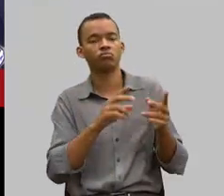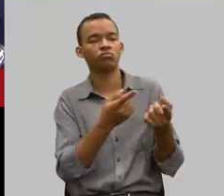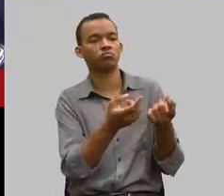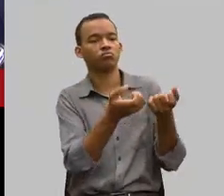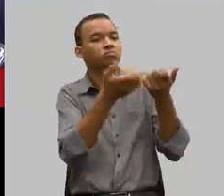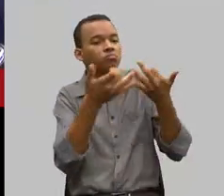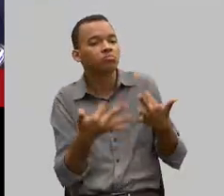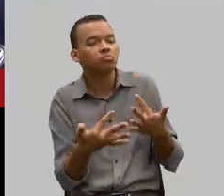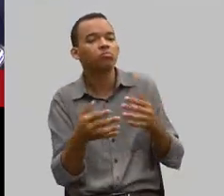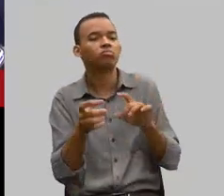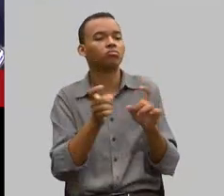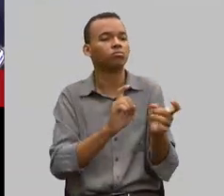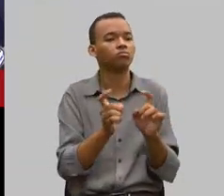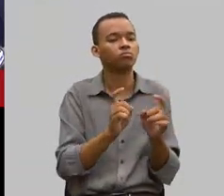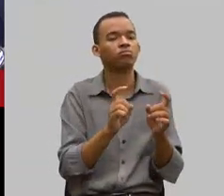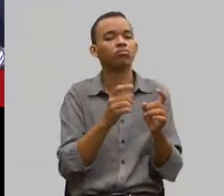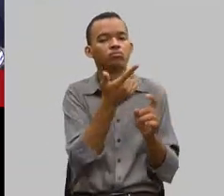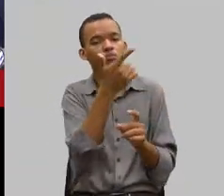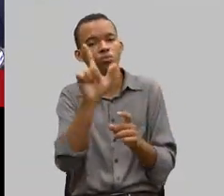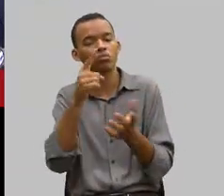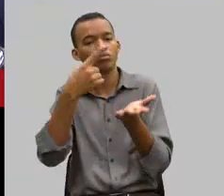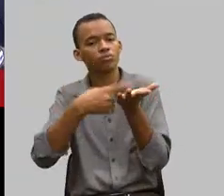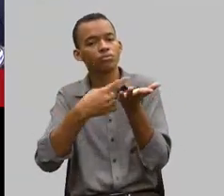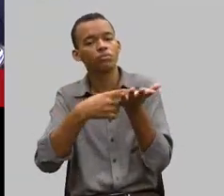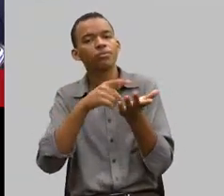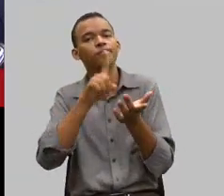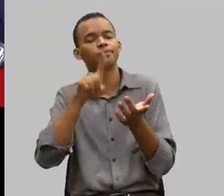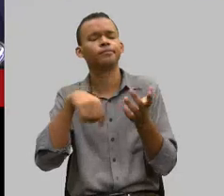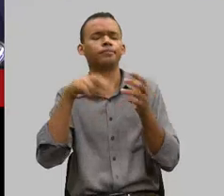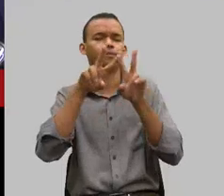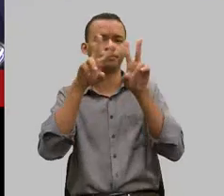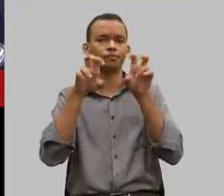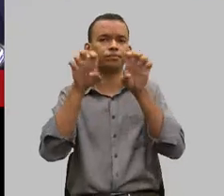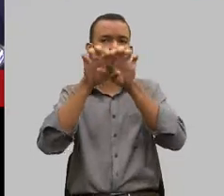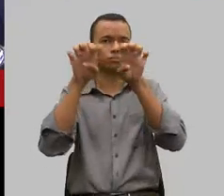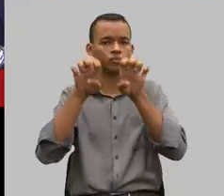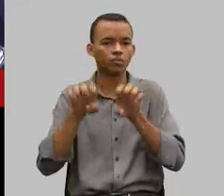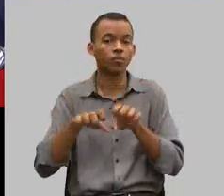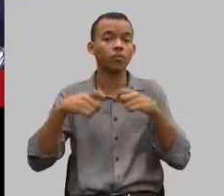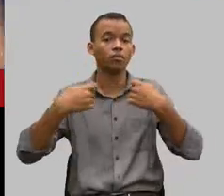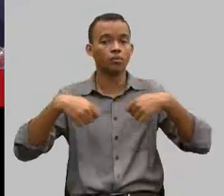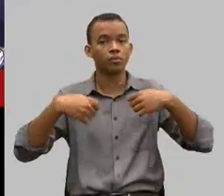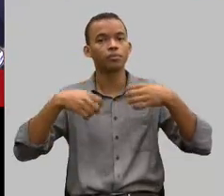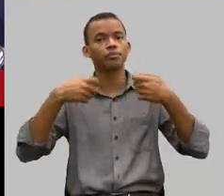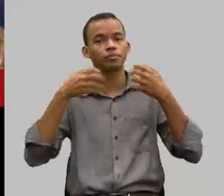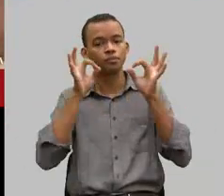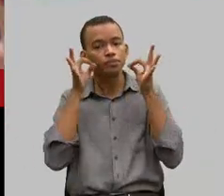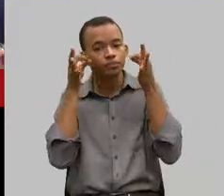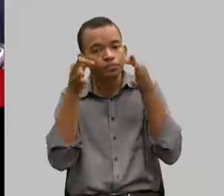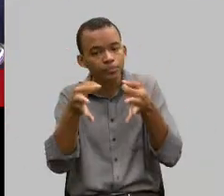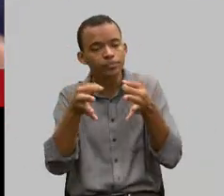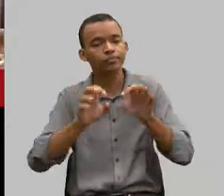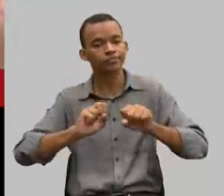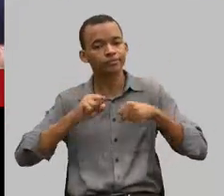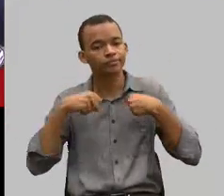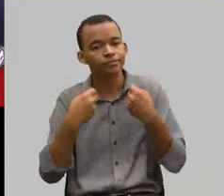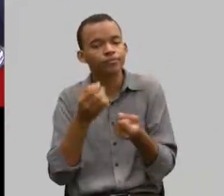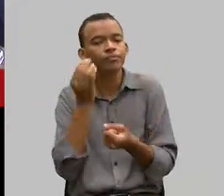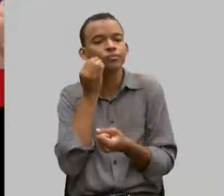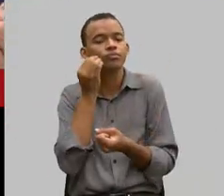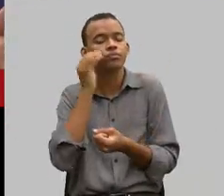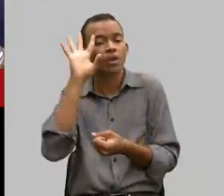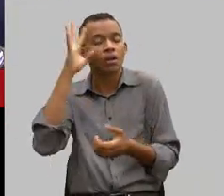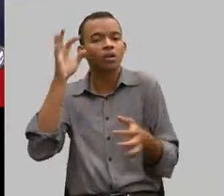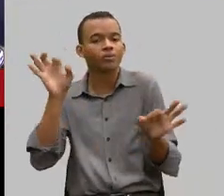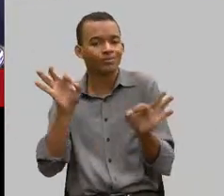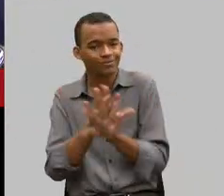nova reunião e acho que é um assunto bem estruturante bem eh que deveria ter um um empenho em tentar resolver na política